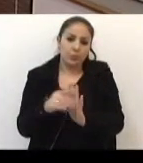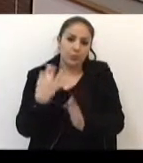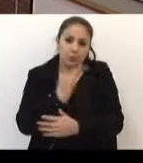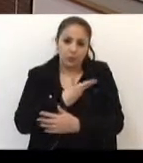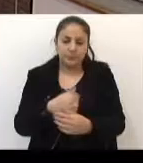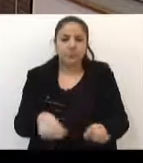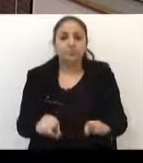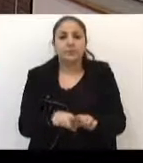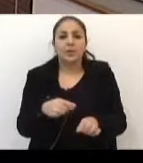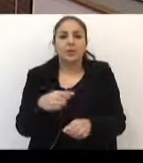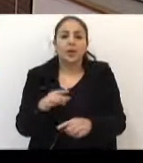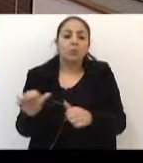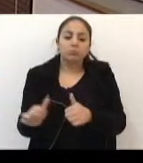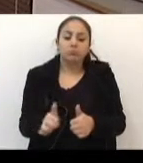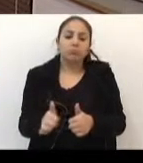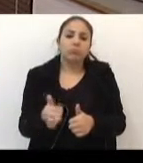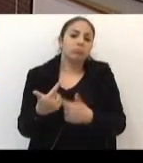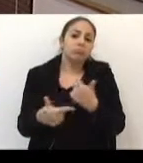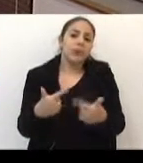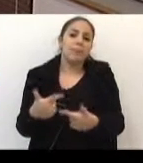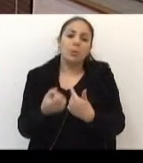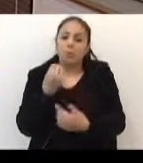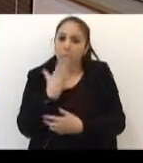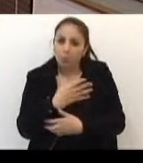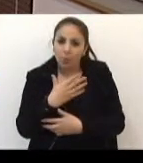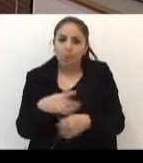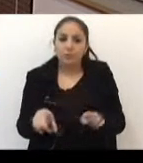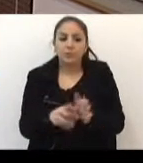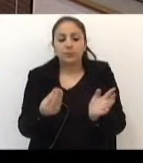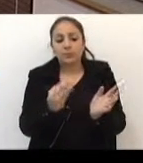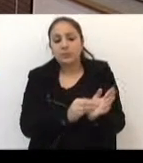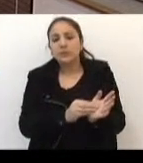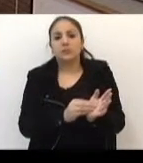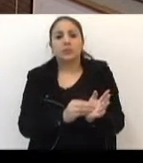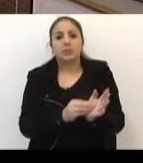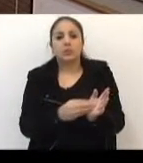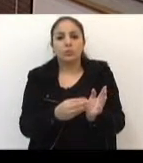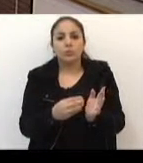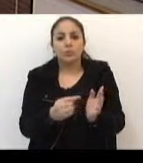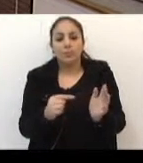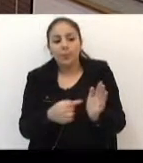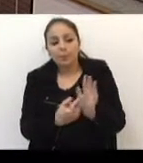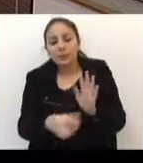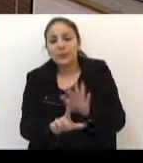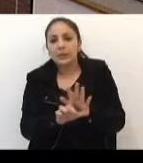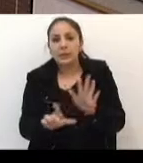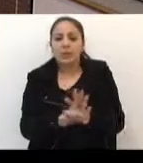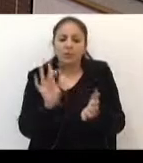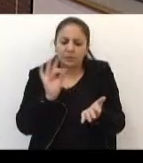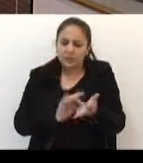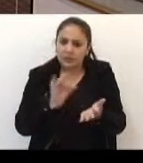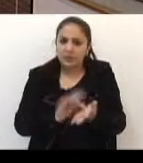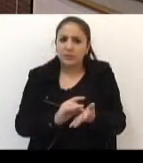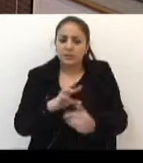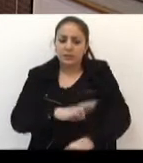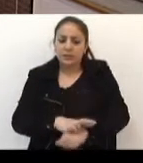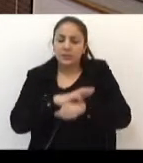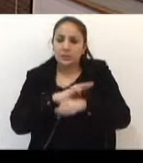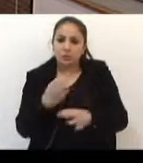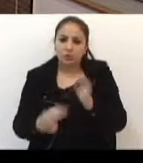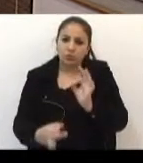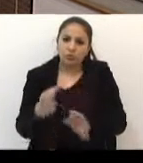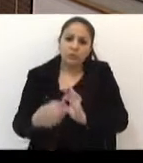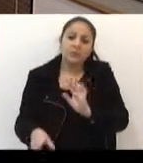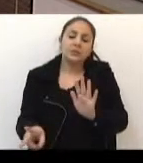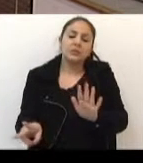Trabalho eficiente na aplicação do bom direito, na garantia da segurança jurídica, respaldando